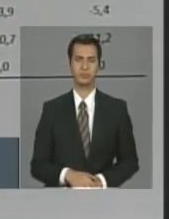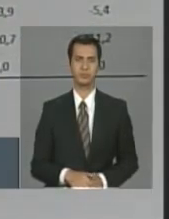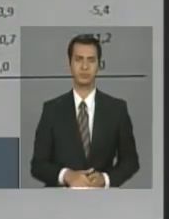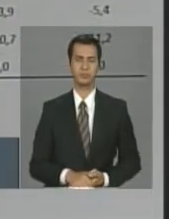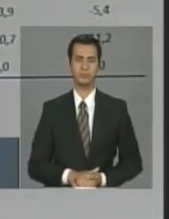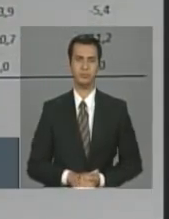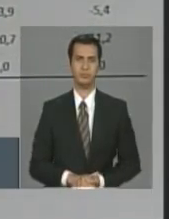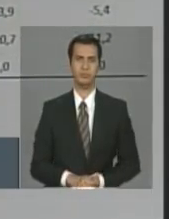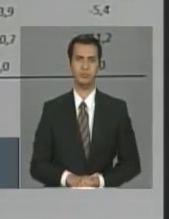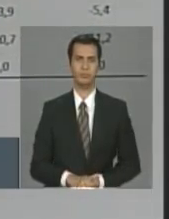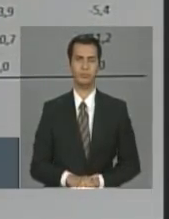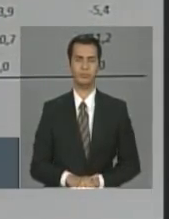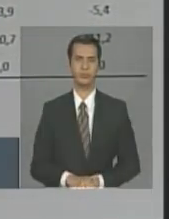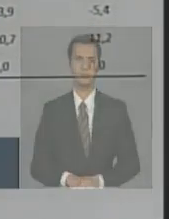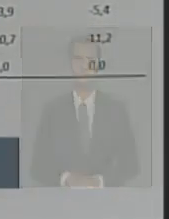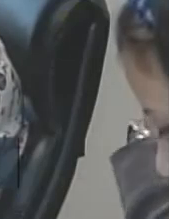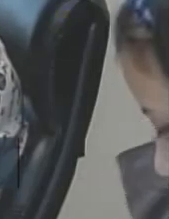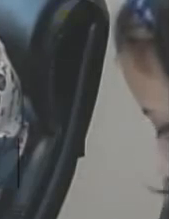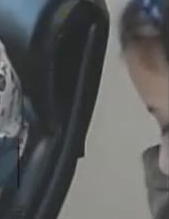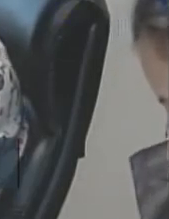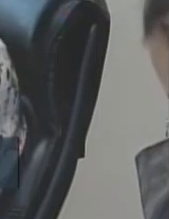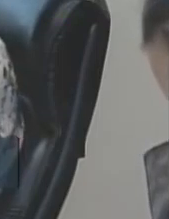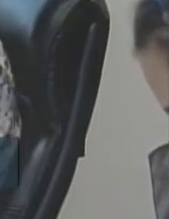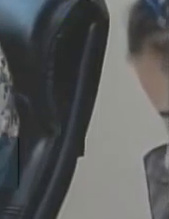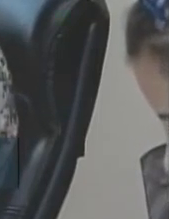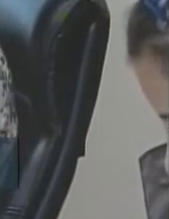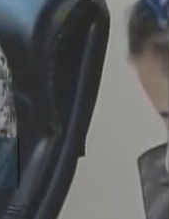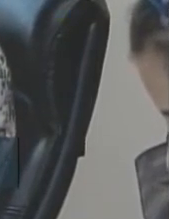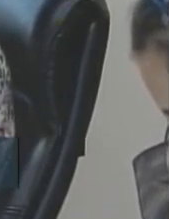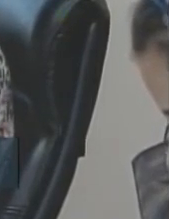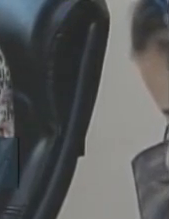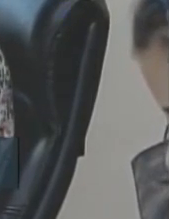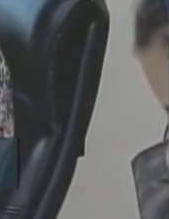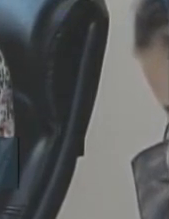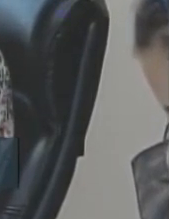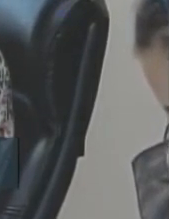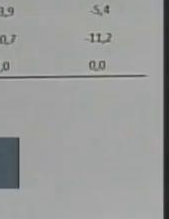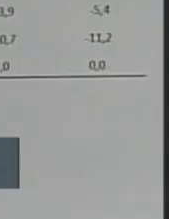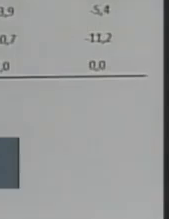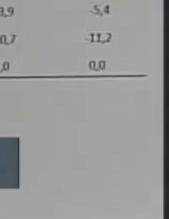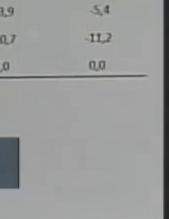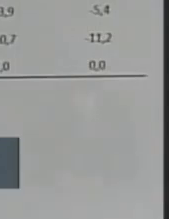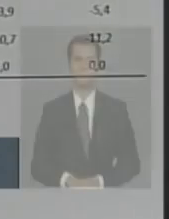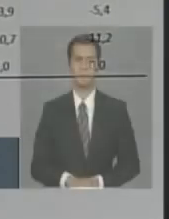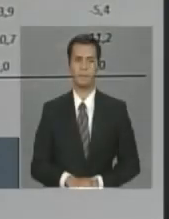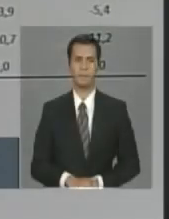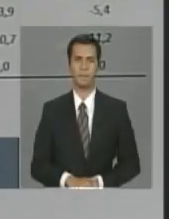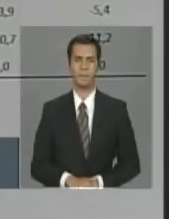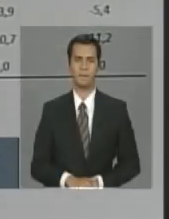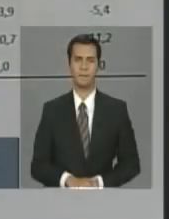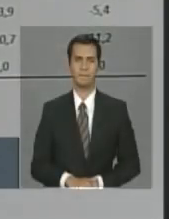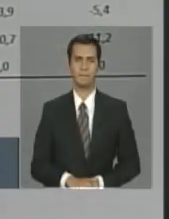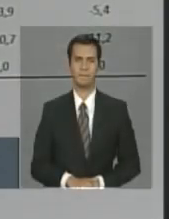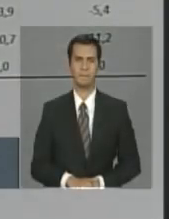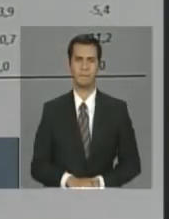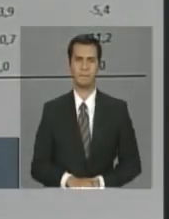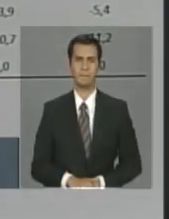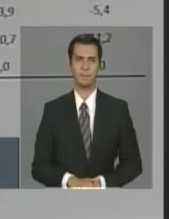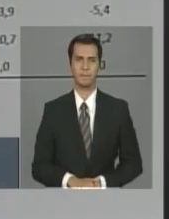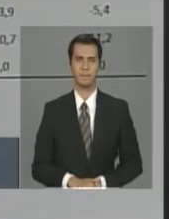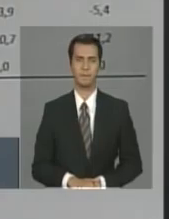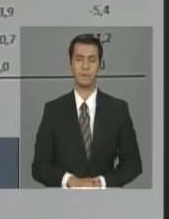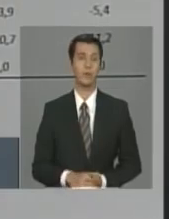aqui, nós vamos passar para você. Tá? E aqui, o mesmo percentualmente,